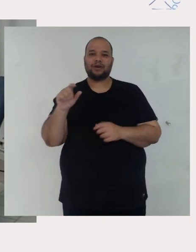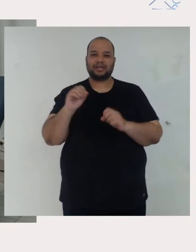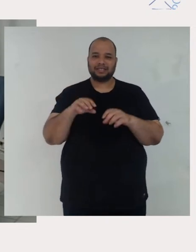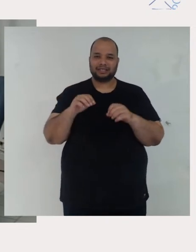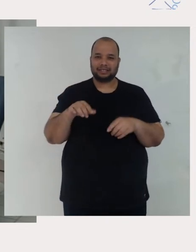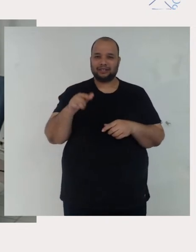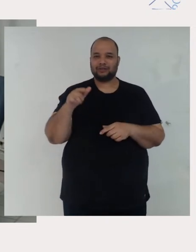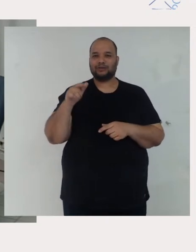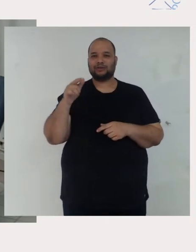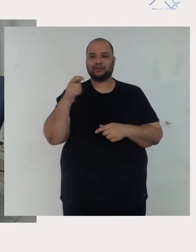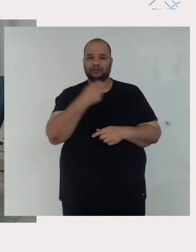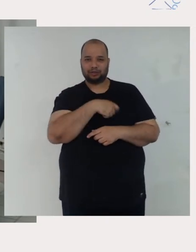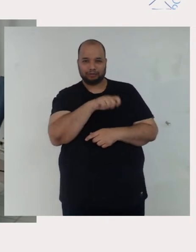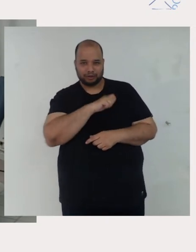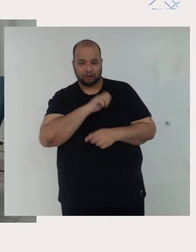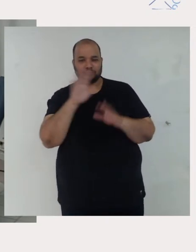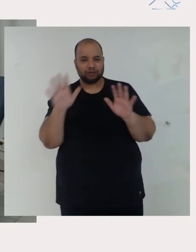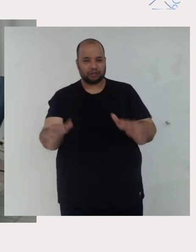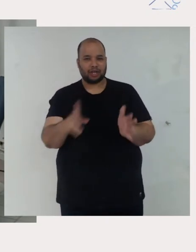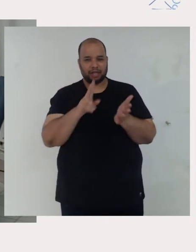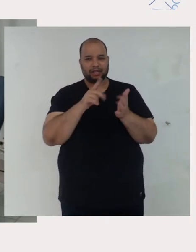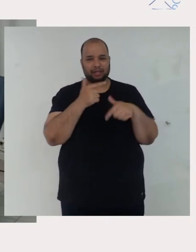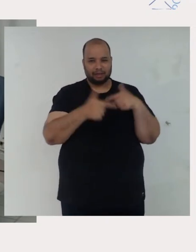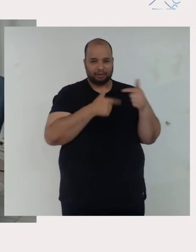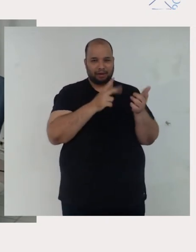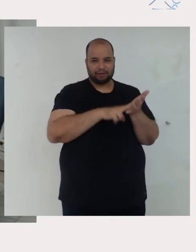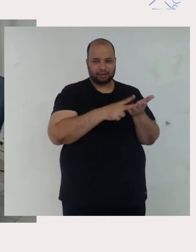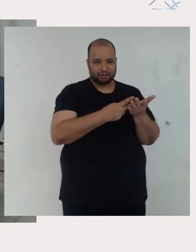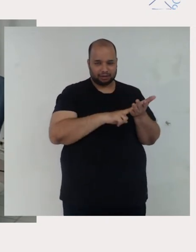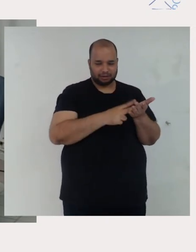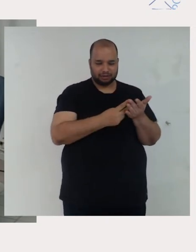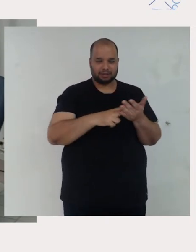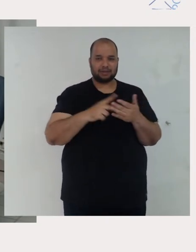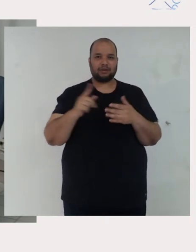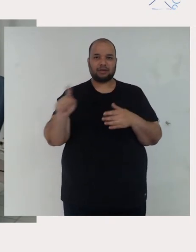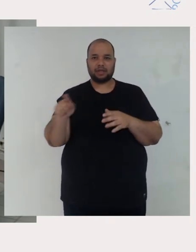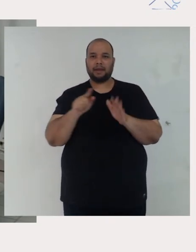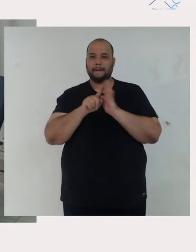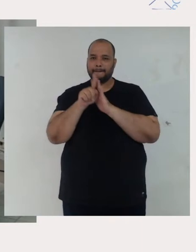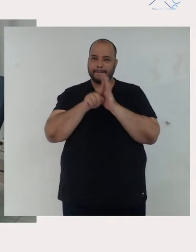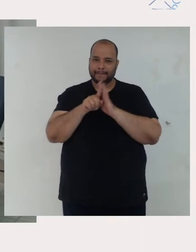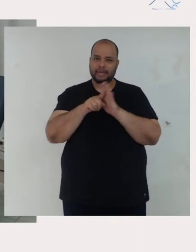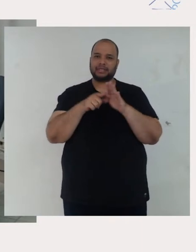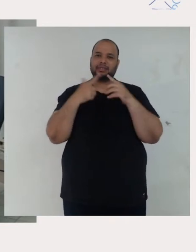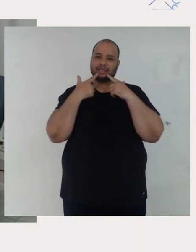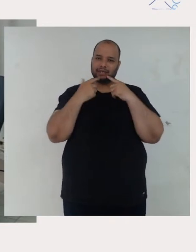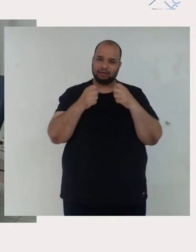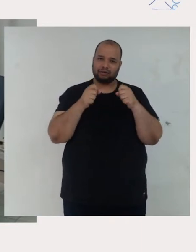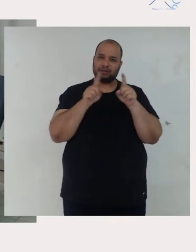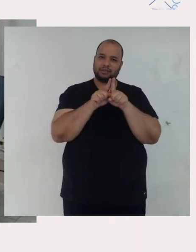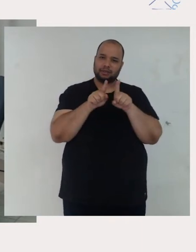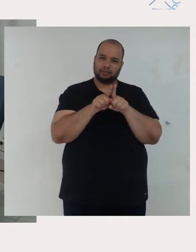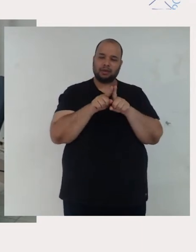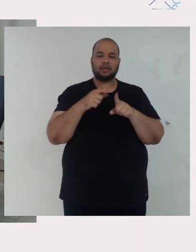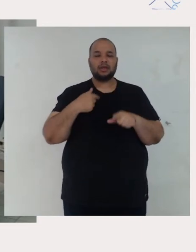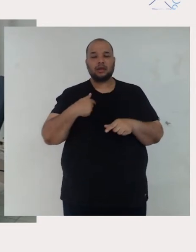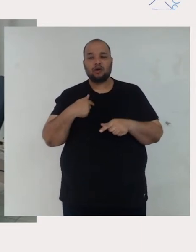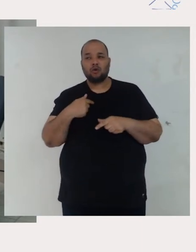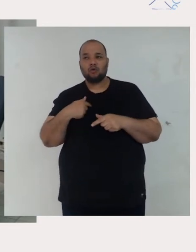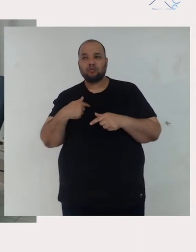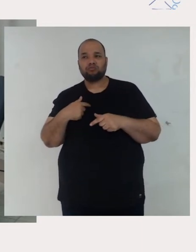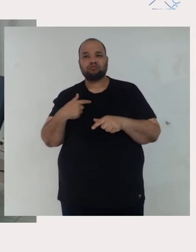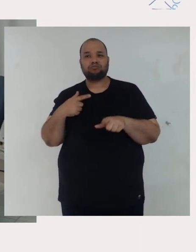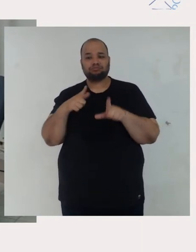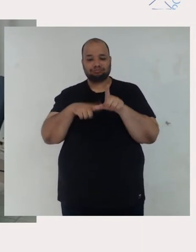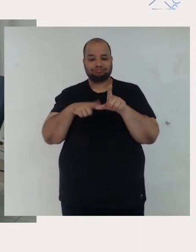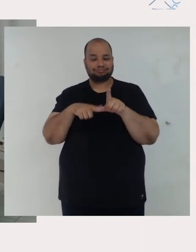eu gosto de tradução, já trabalhava com tradução quando eu vim aqui. Eu tenho um pezinho na linguística também. Então, para mim, as letras